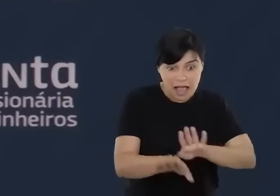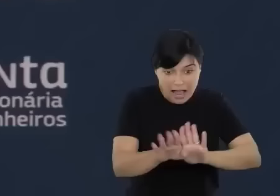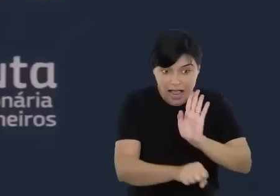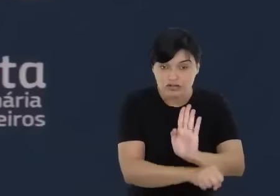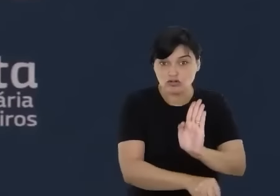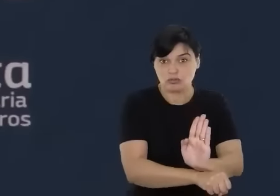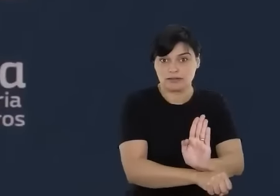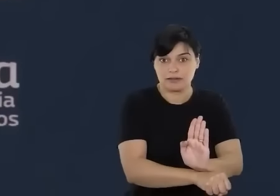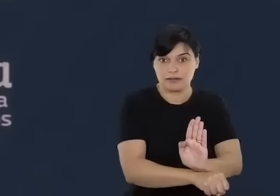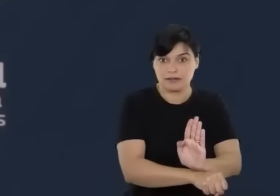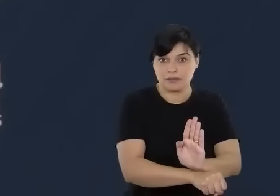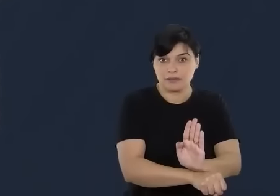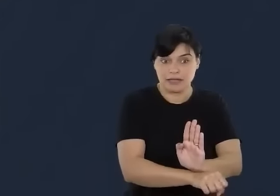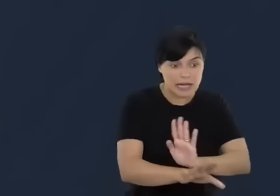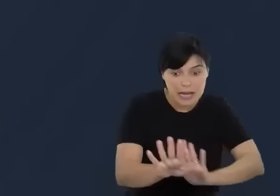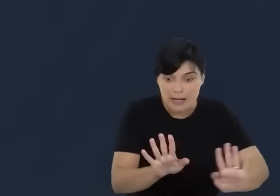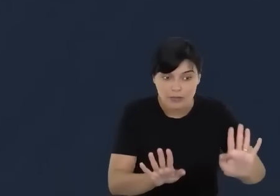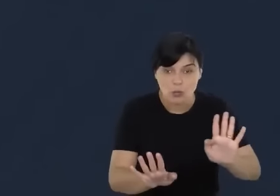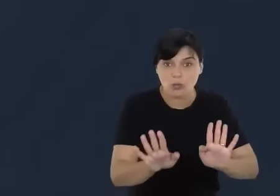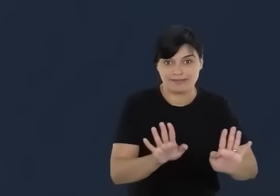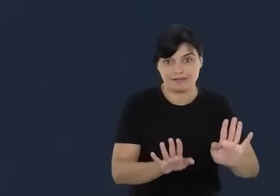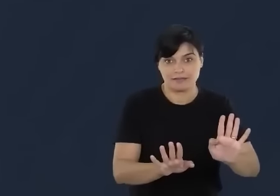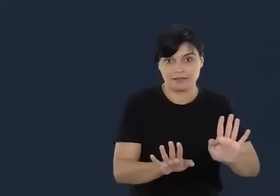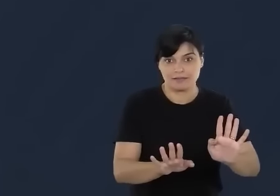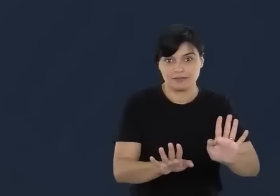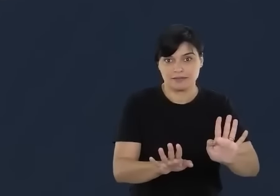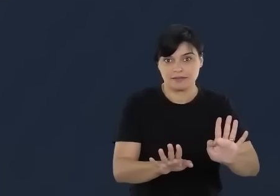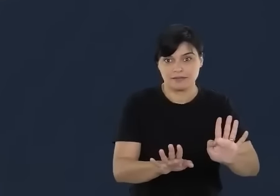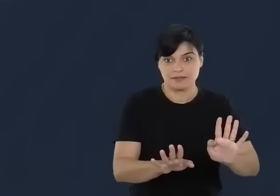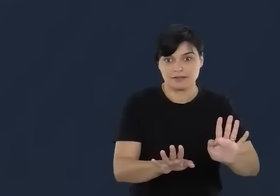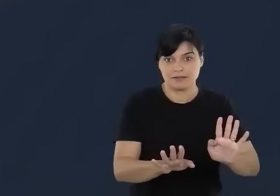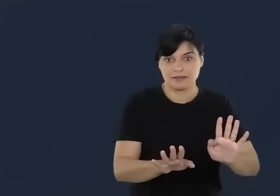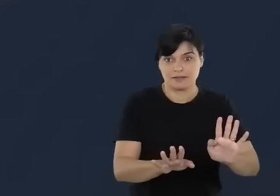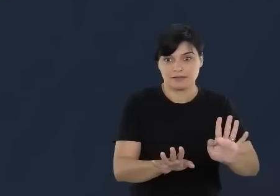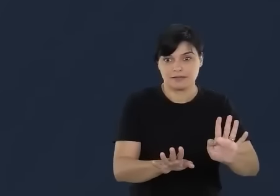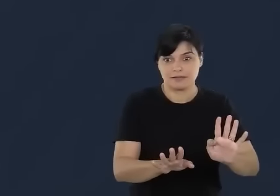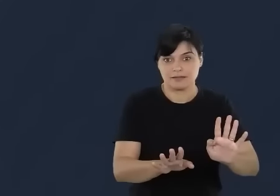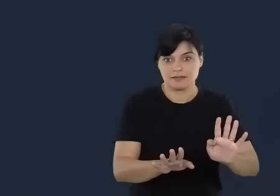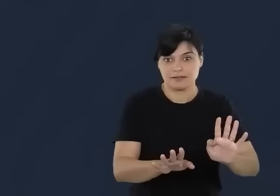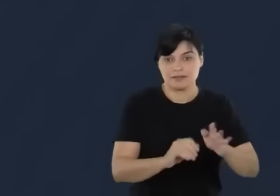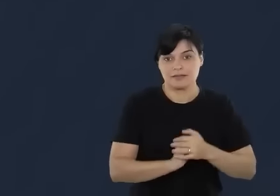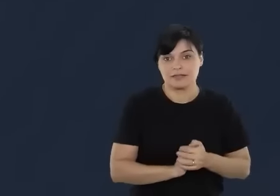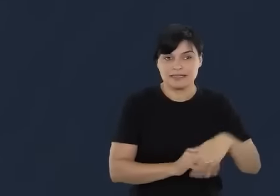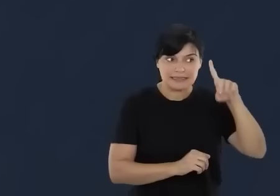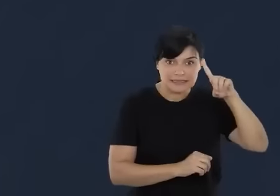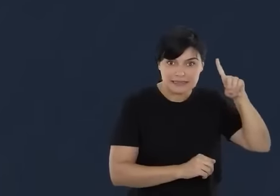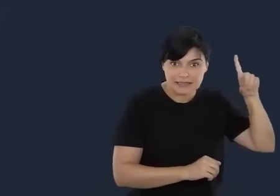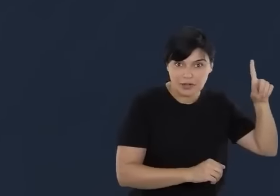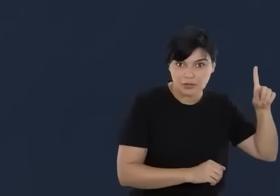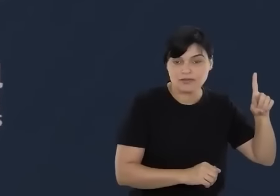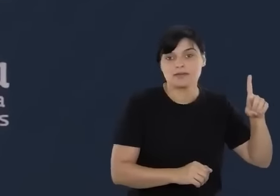de você e eu estarmos aqui nesta manhã é uma prova insofismável de que Deus existe porque nele vivemos nos